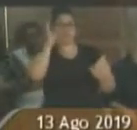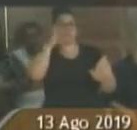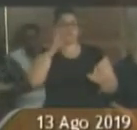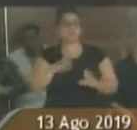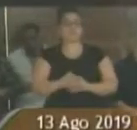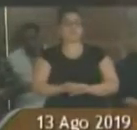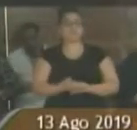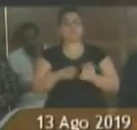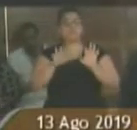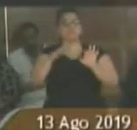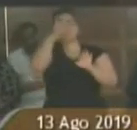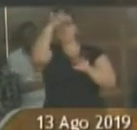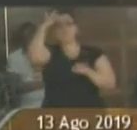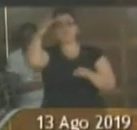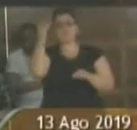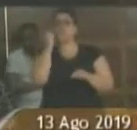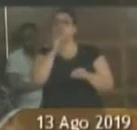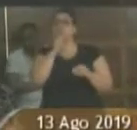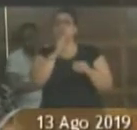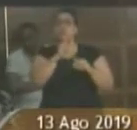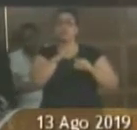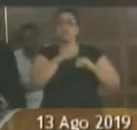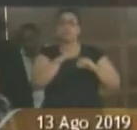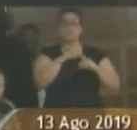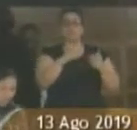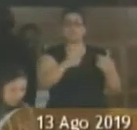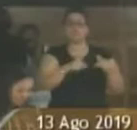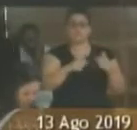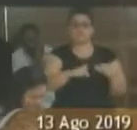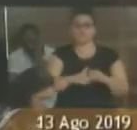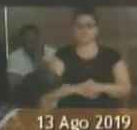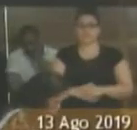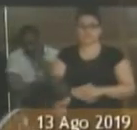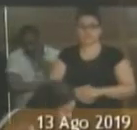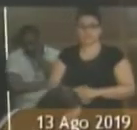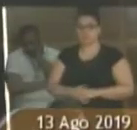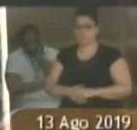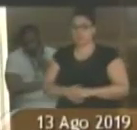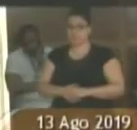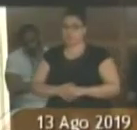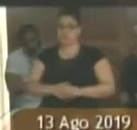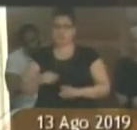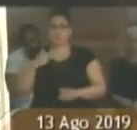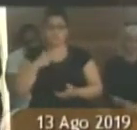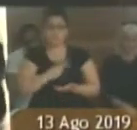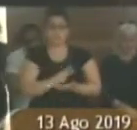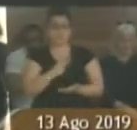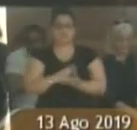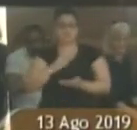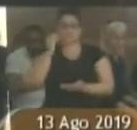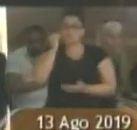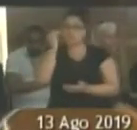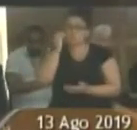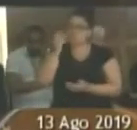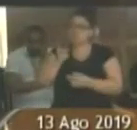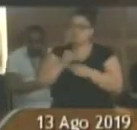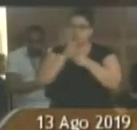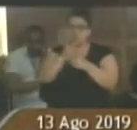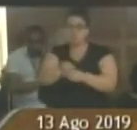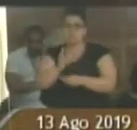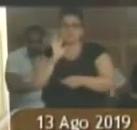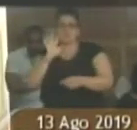está desempregado? Que a gente busca, eu mesmo tento buscar soluções e não consigo. E ninguém está